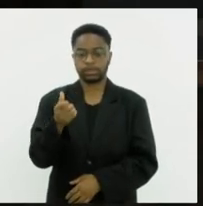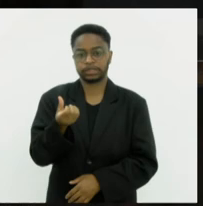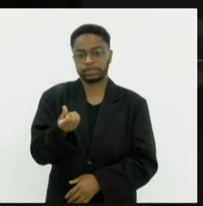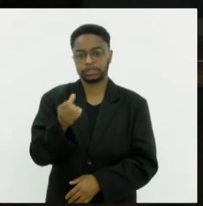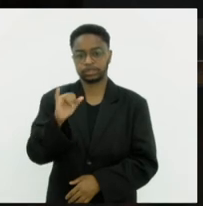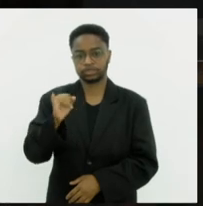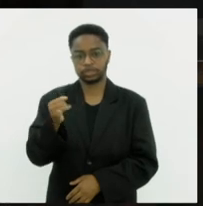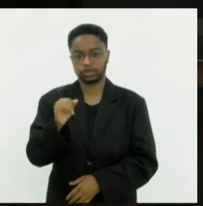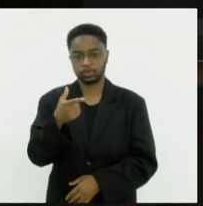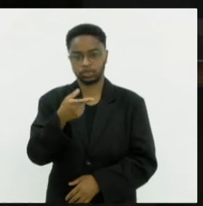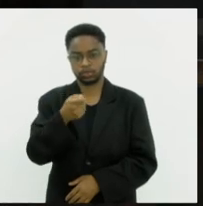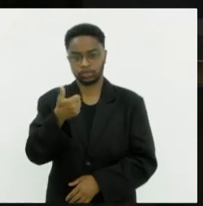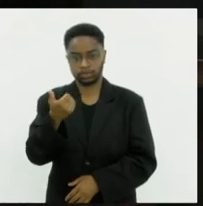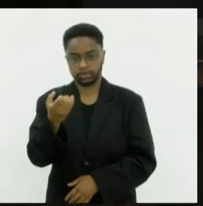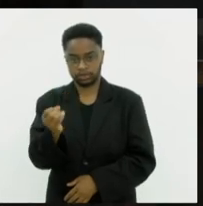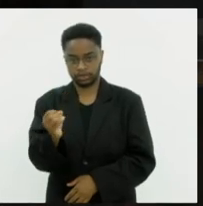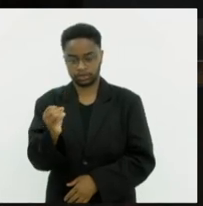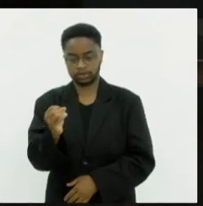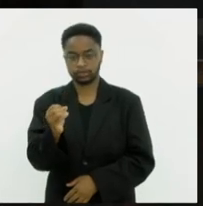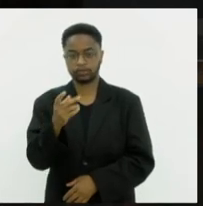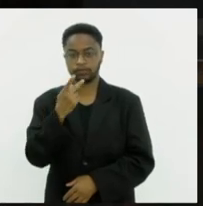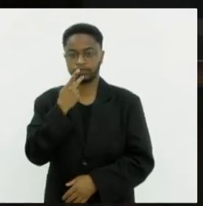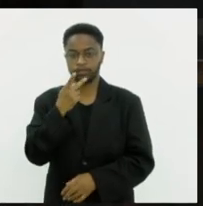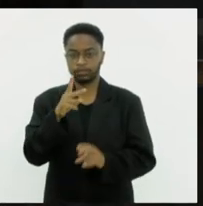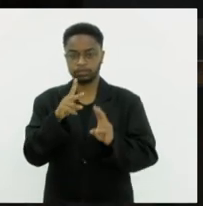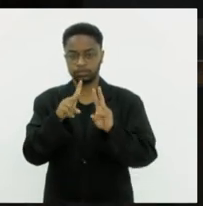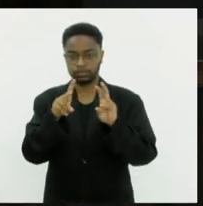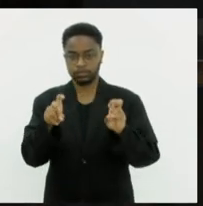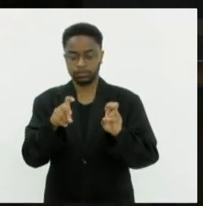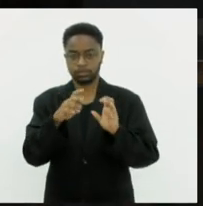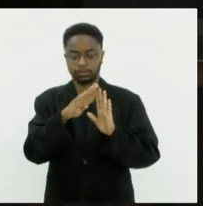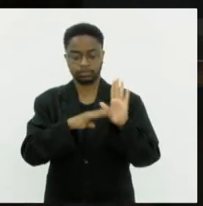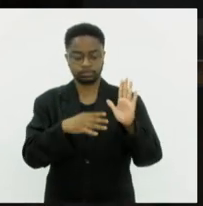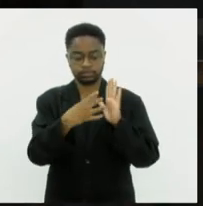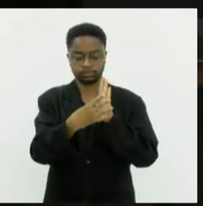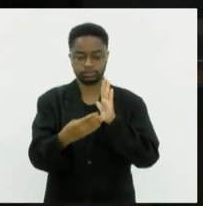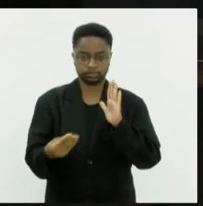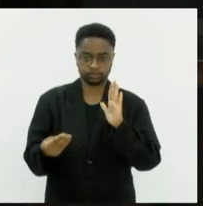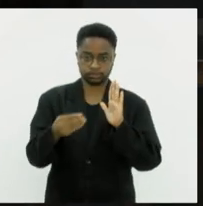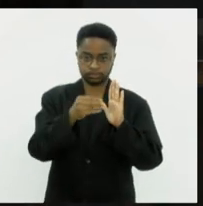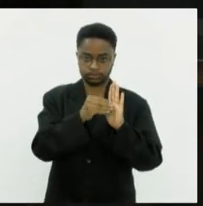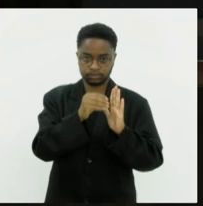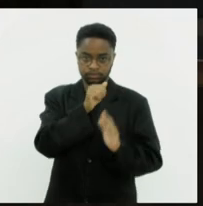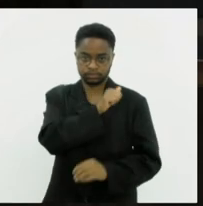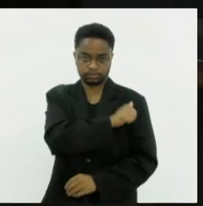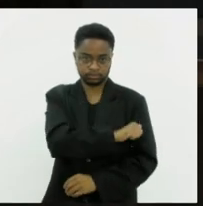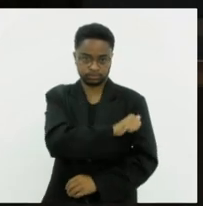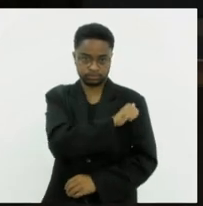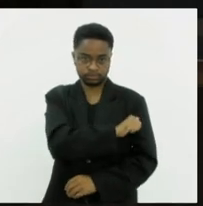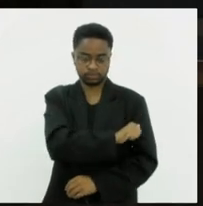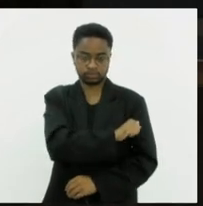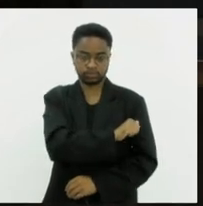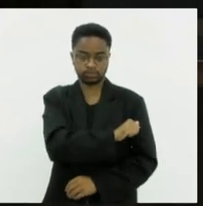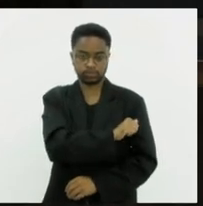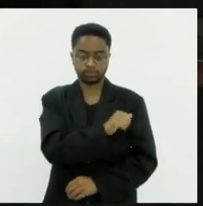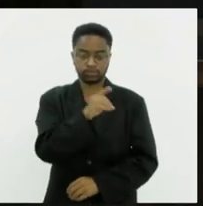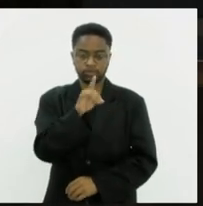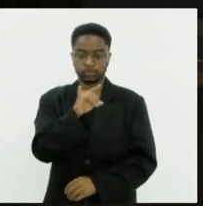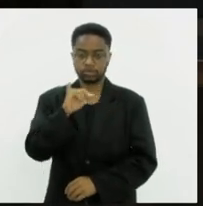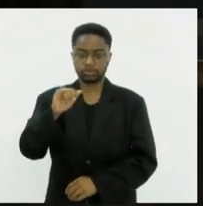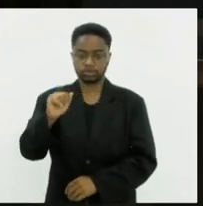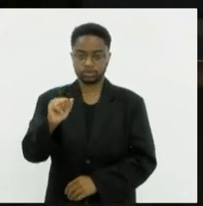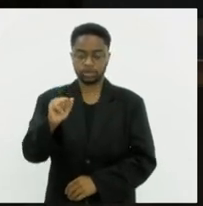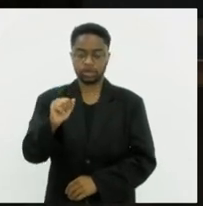5.645, de 6 de janeiro de 2010, para incluir no calendário oficial do Estado do Rio de Janeiro o Dia